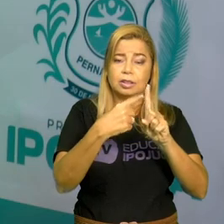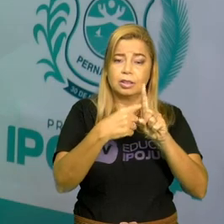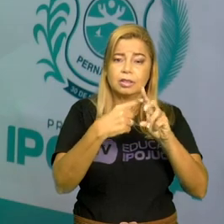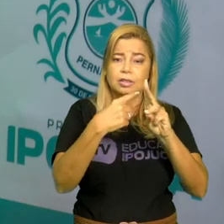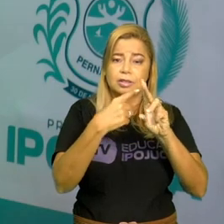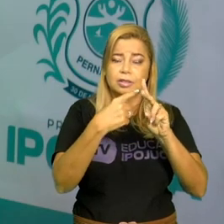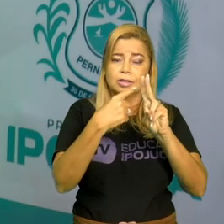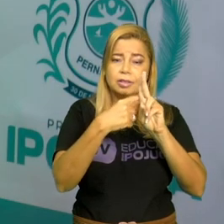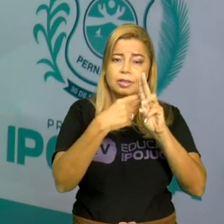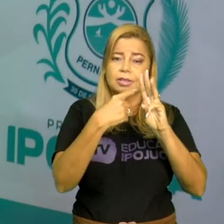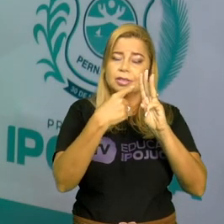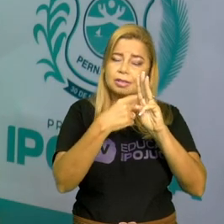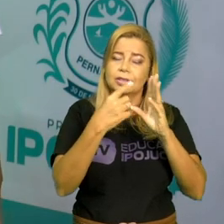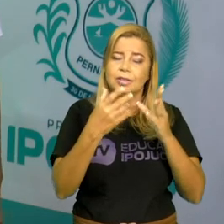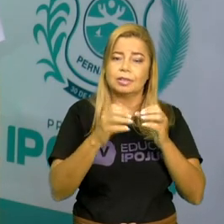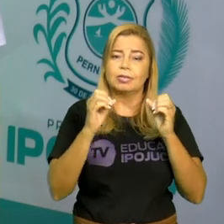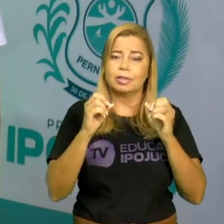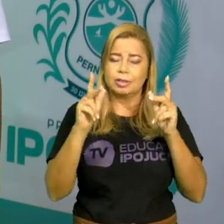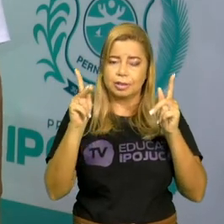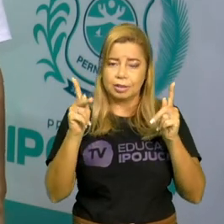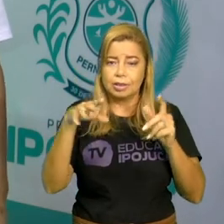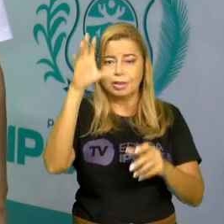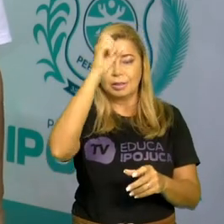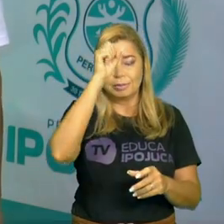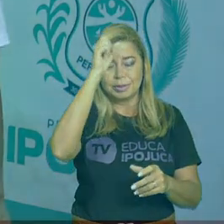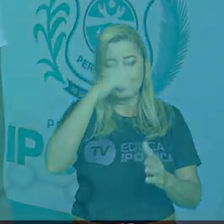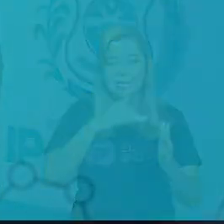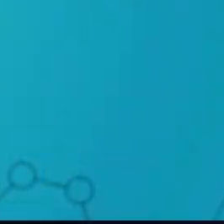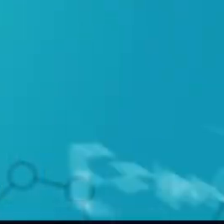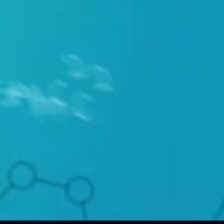aprendendo e até a próxima aula